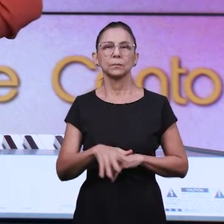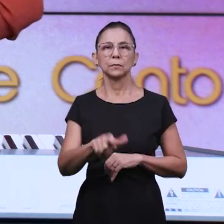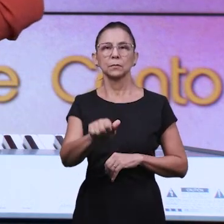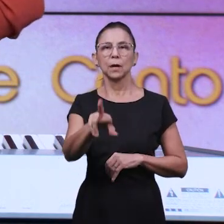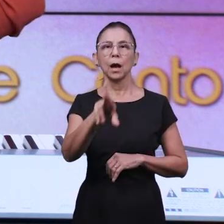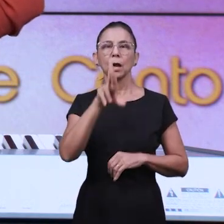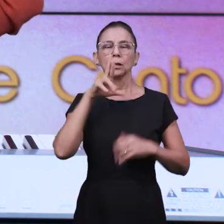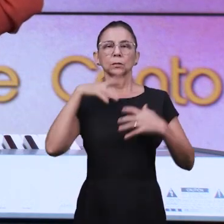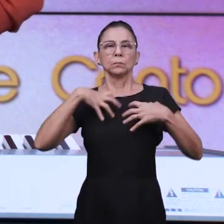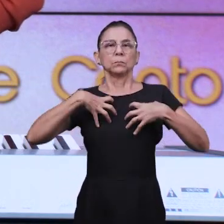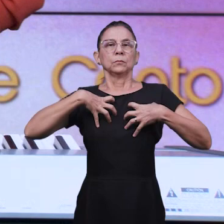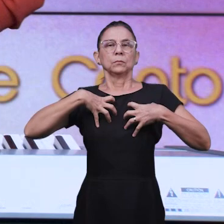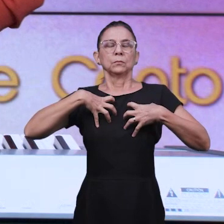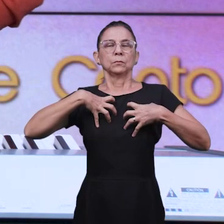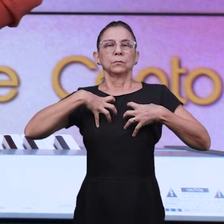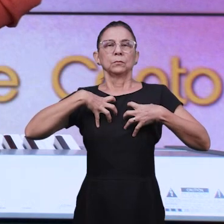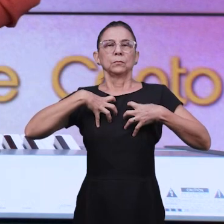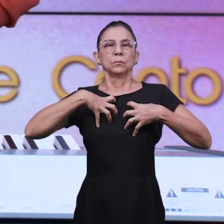Inspirou,